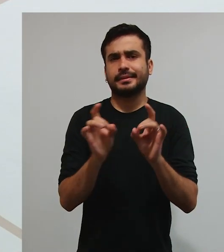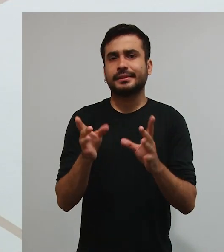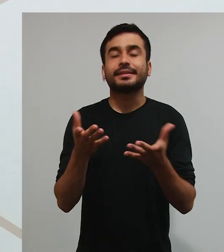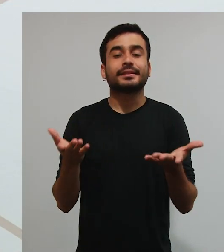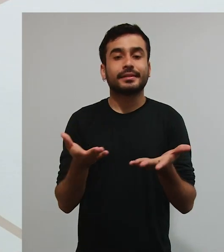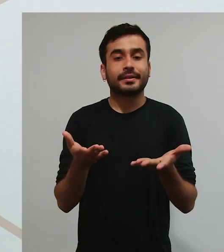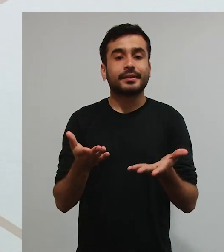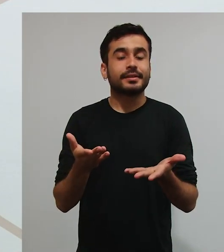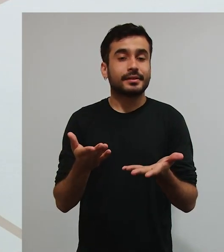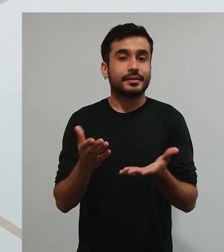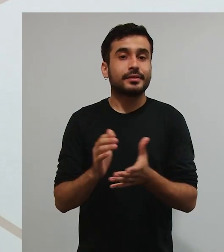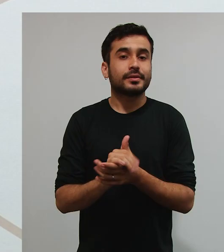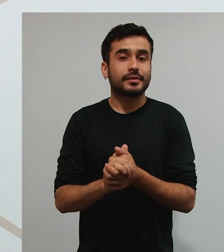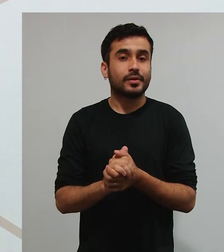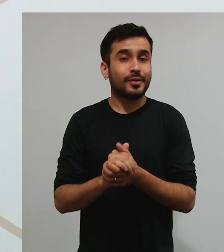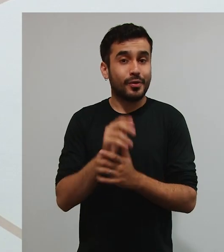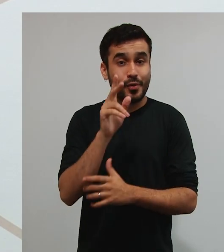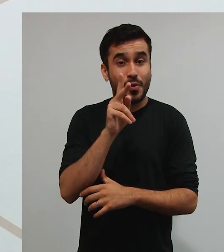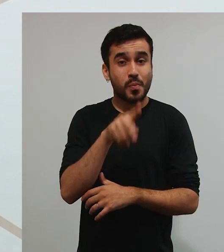é a série